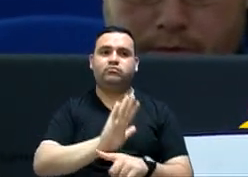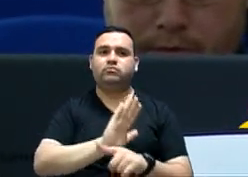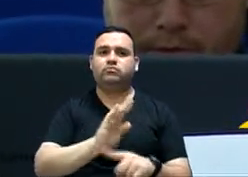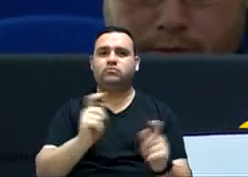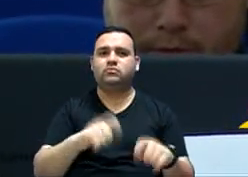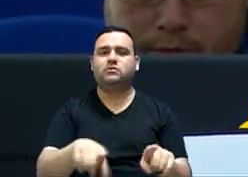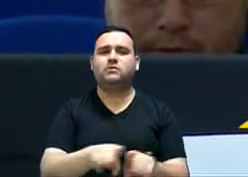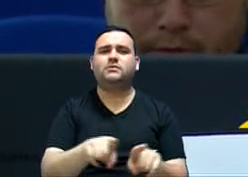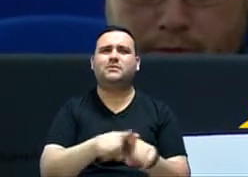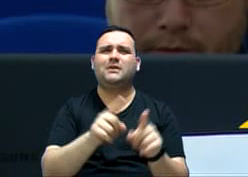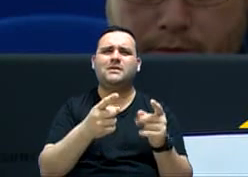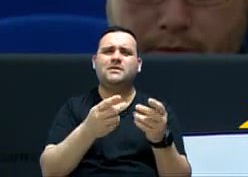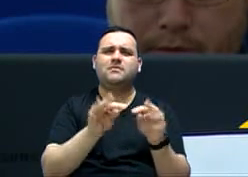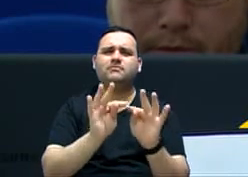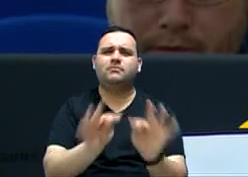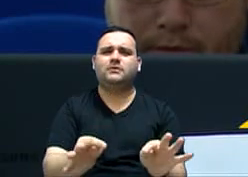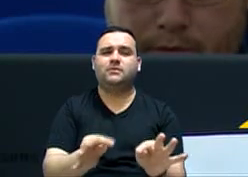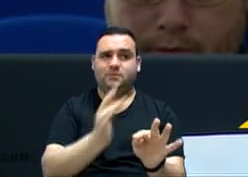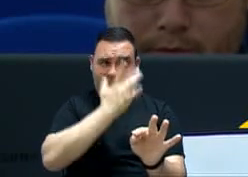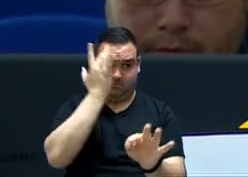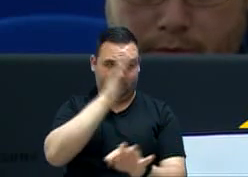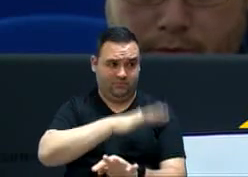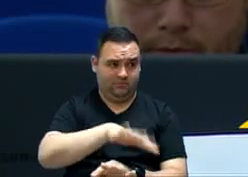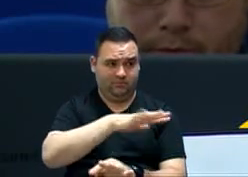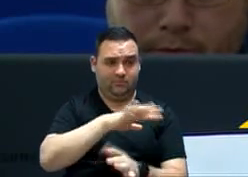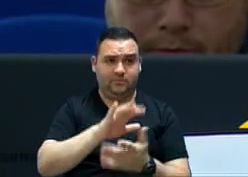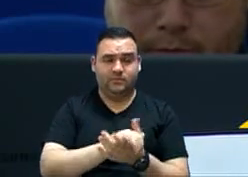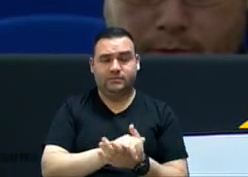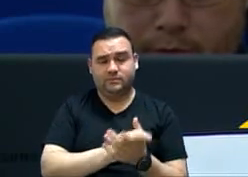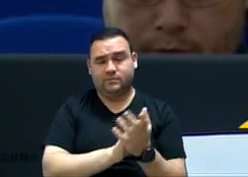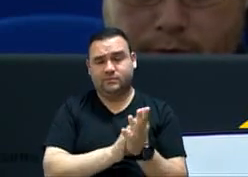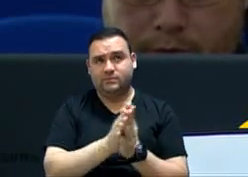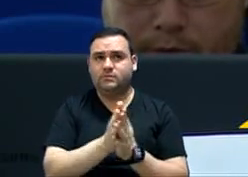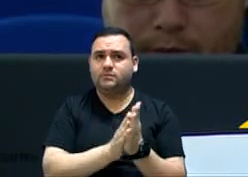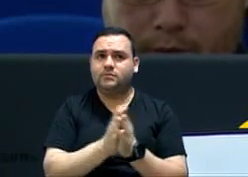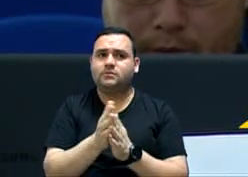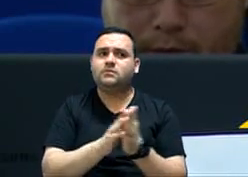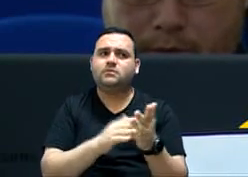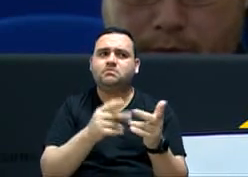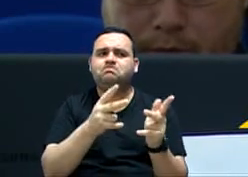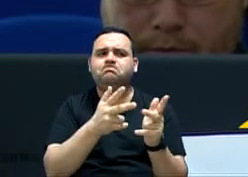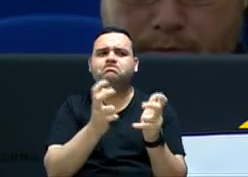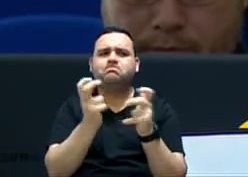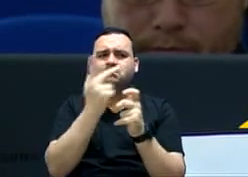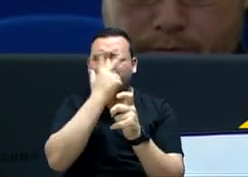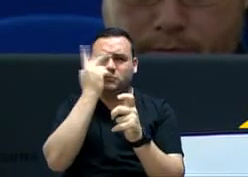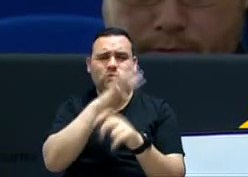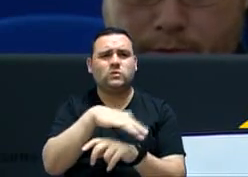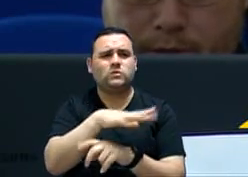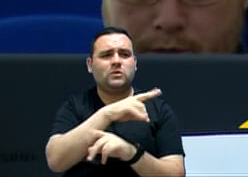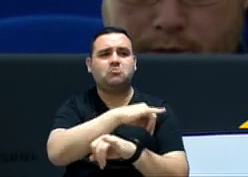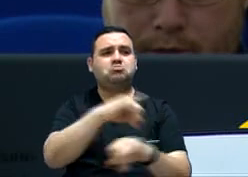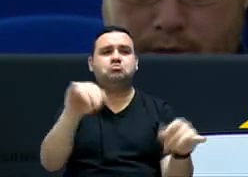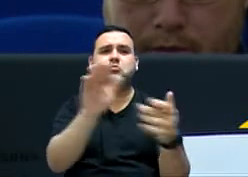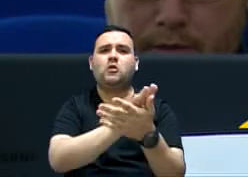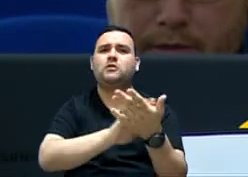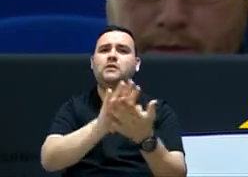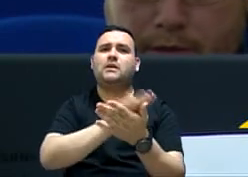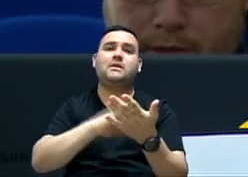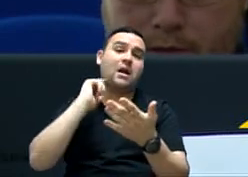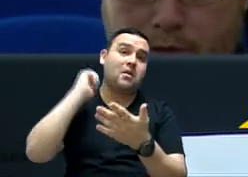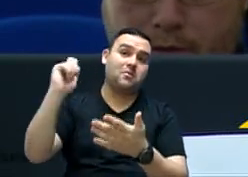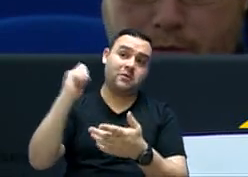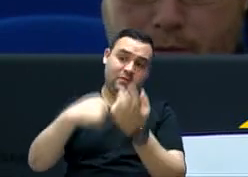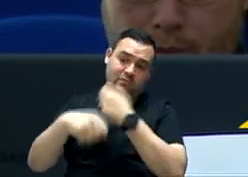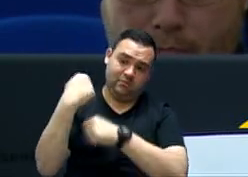que colocamos que é uma migalha para a população. E ver que a população não foi avisada, em abril